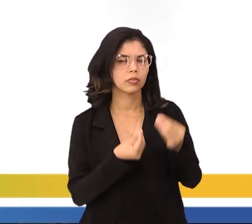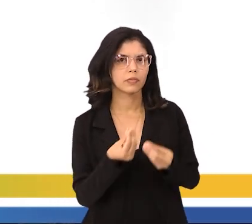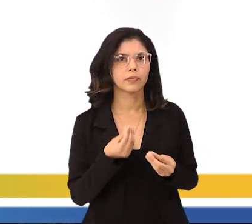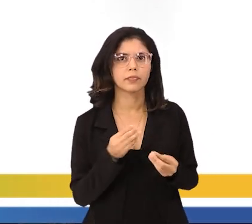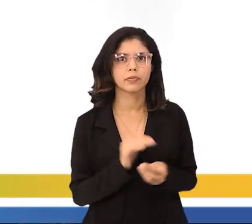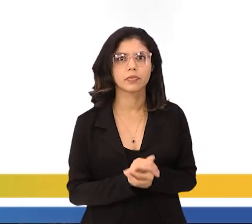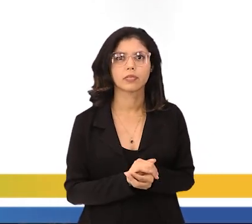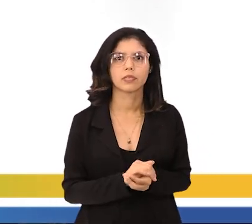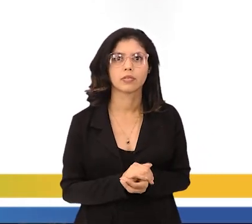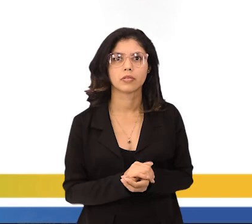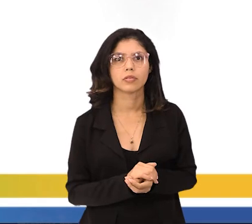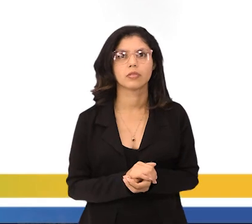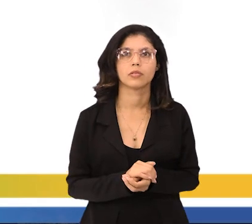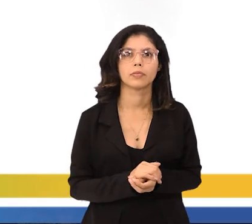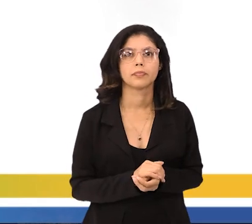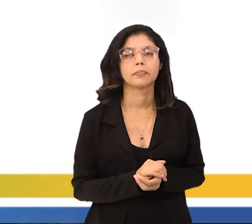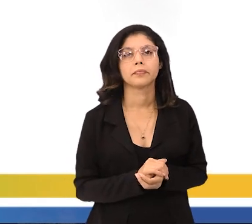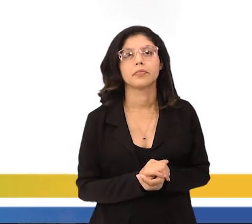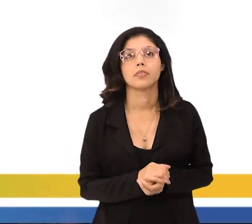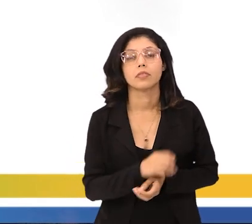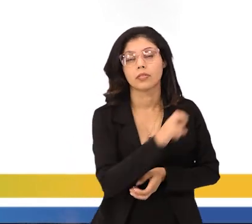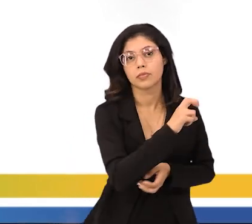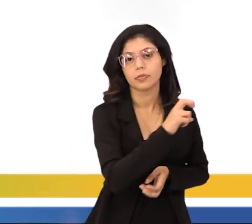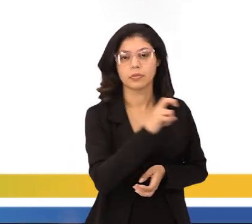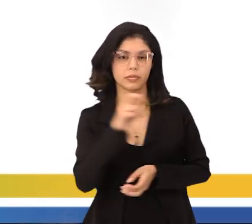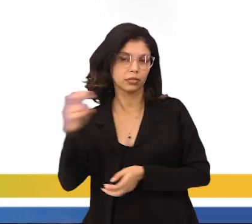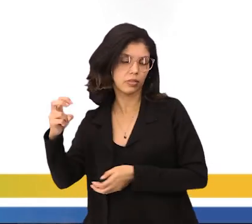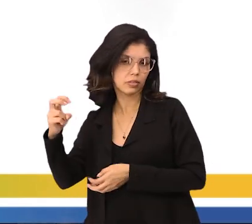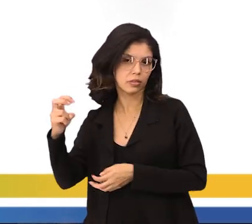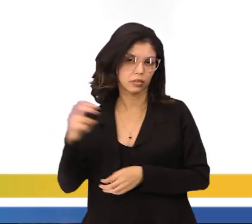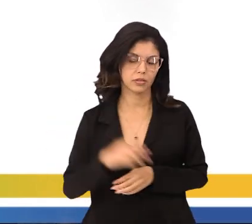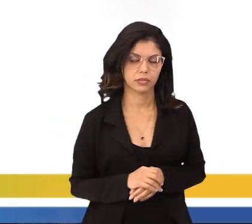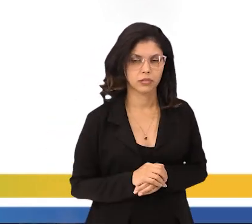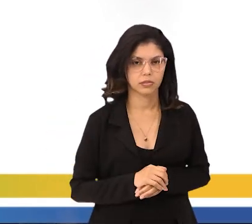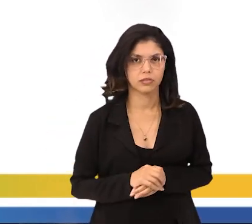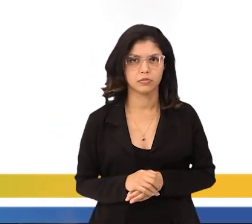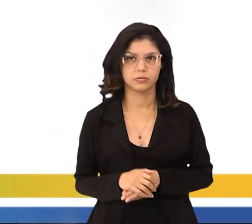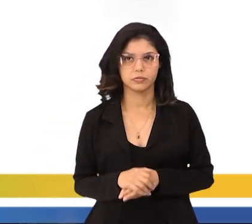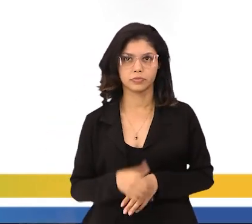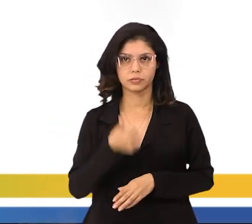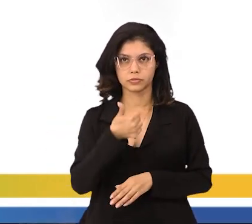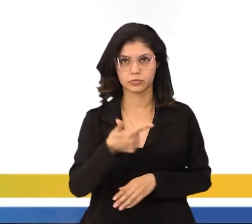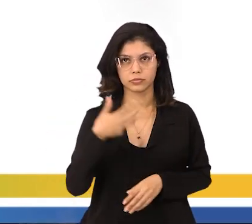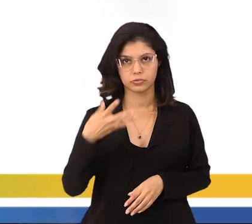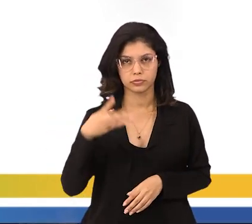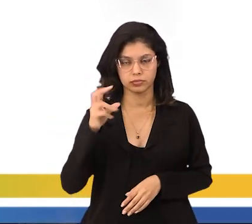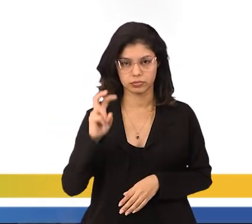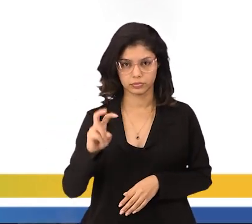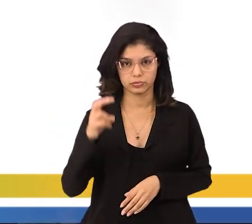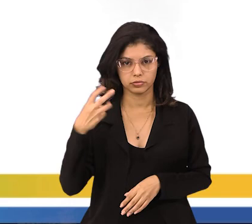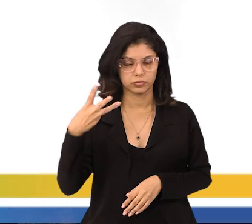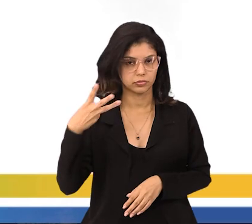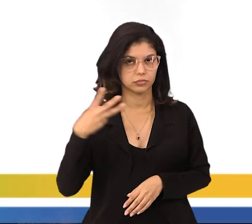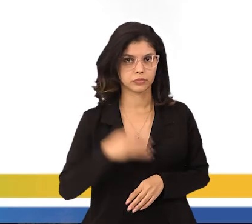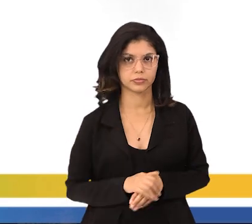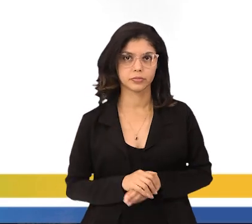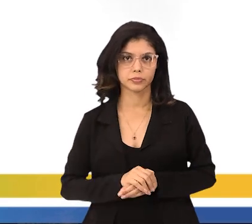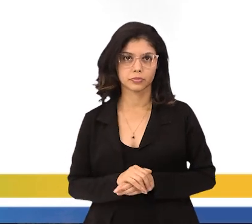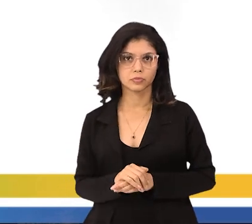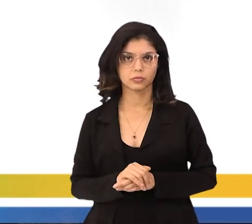5, é como se eu multiplicasse ele, no caso, 5 vezes ele mesmo. E quando você multiplica, vai ficar positivo igual a